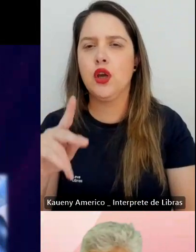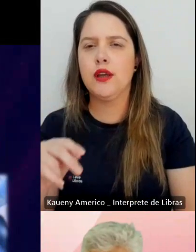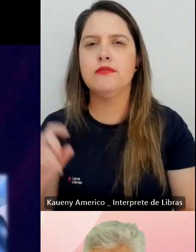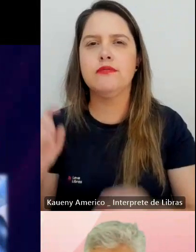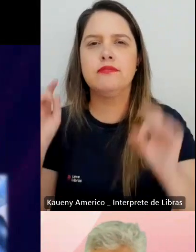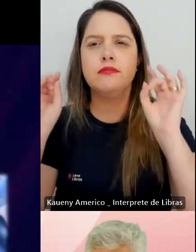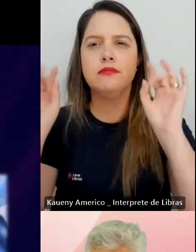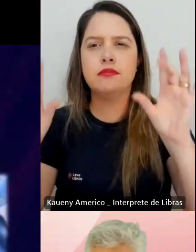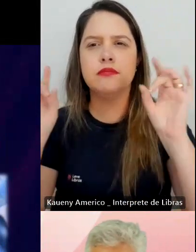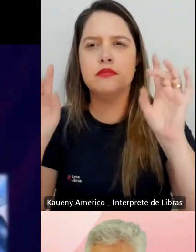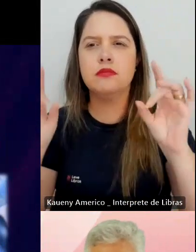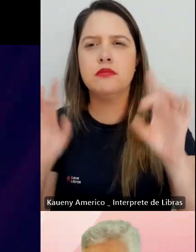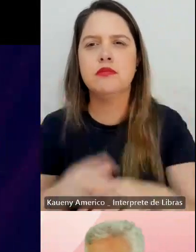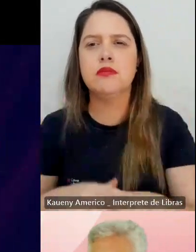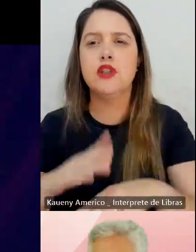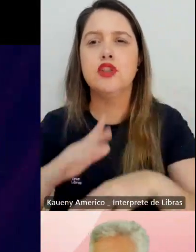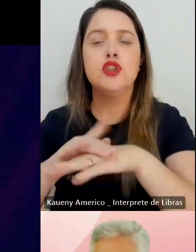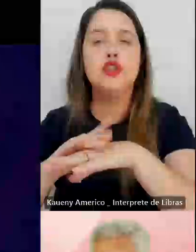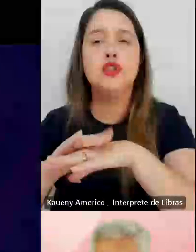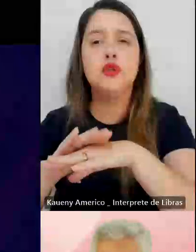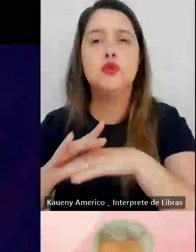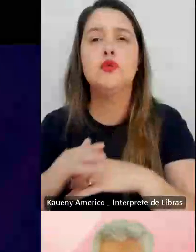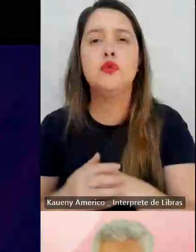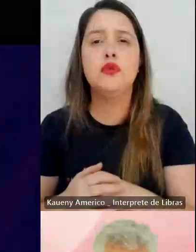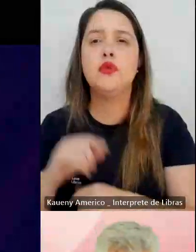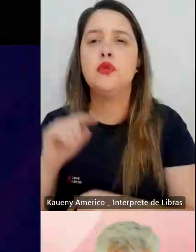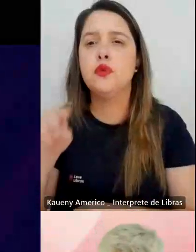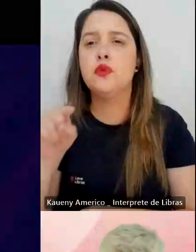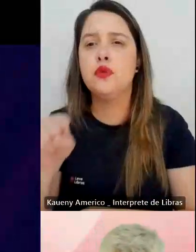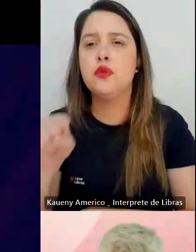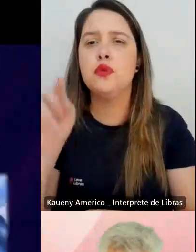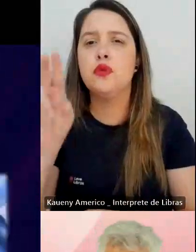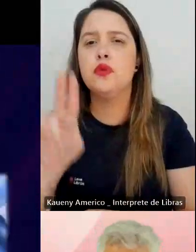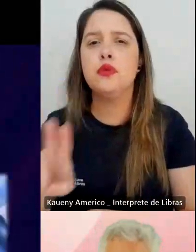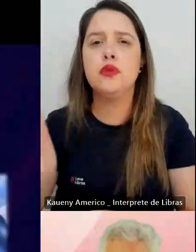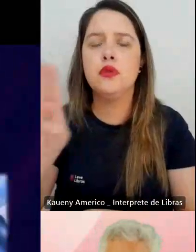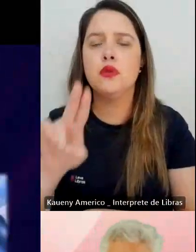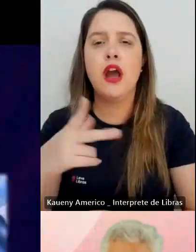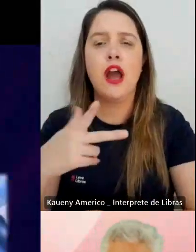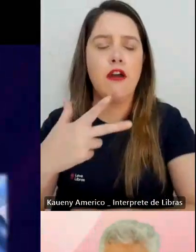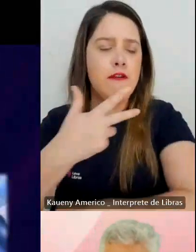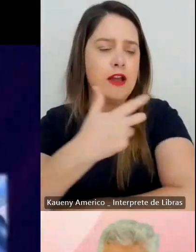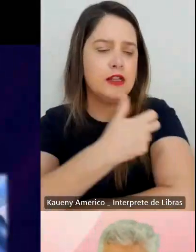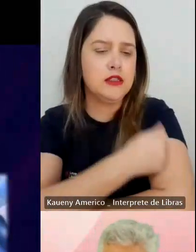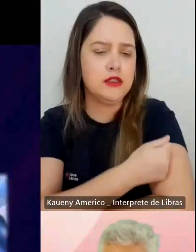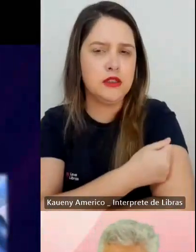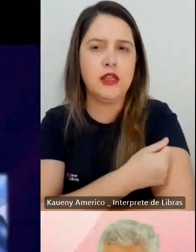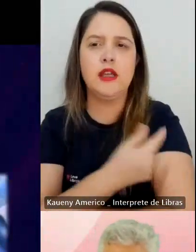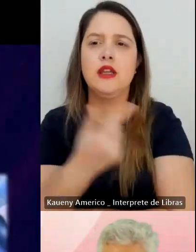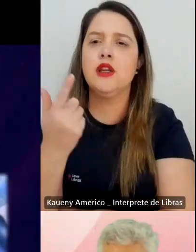tipo de doença. É como você, quando usa uma vacina, você consegue